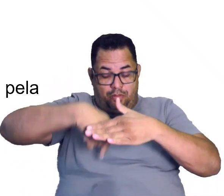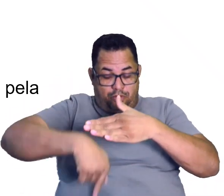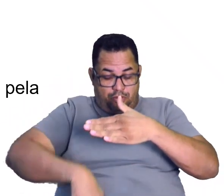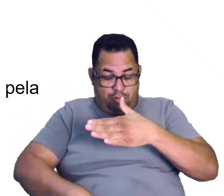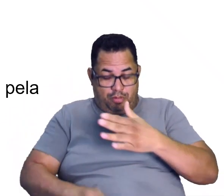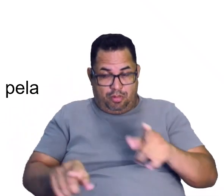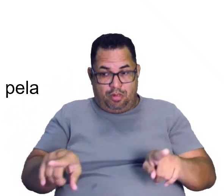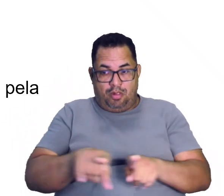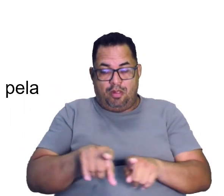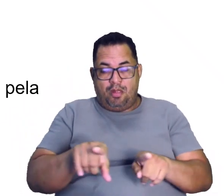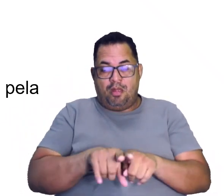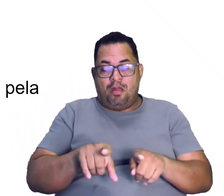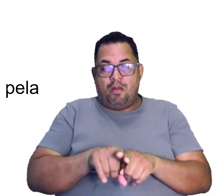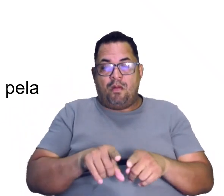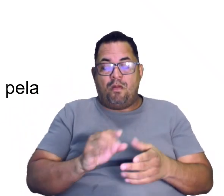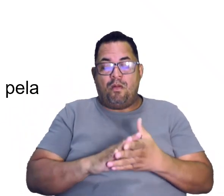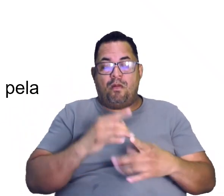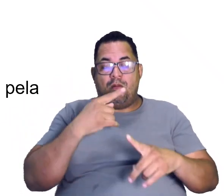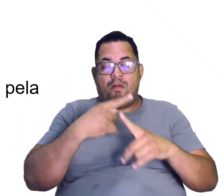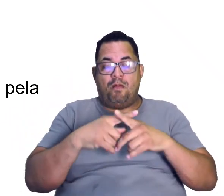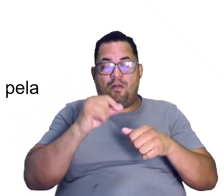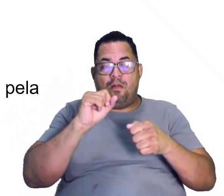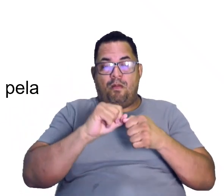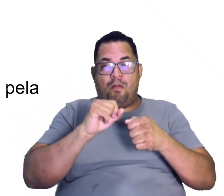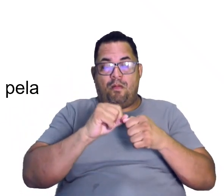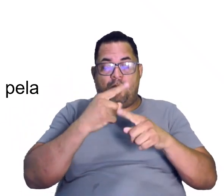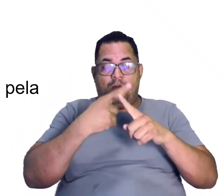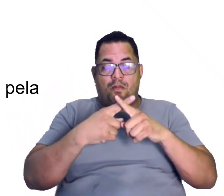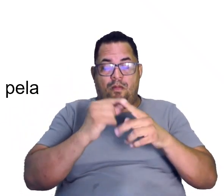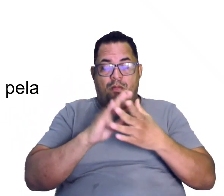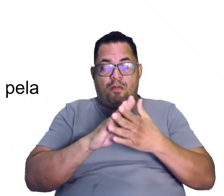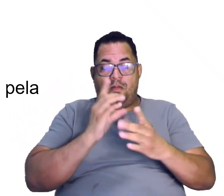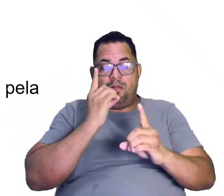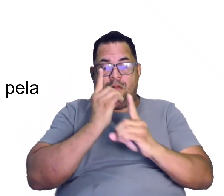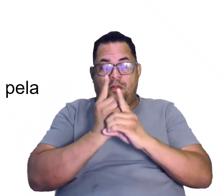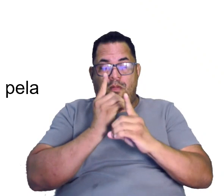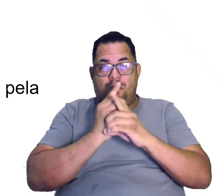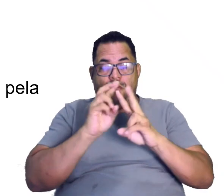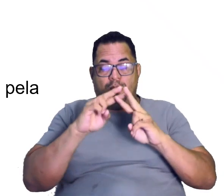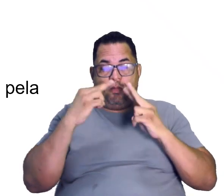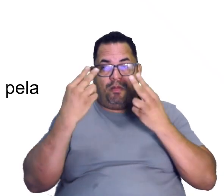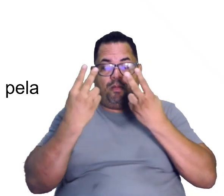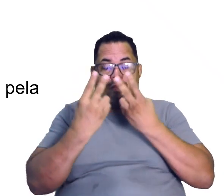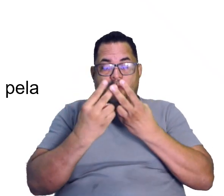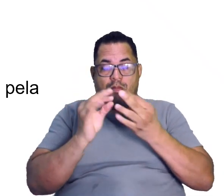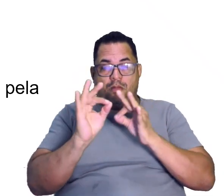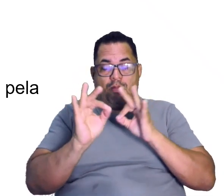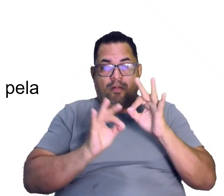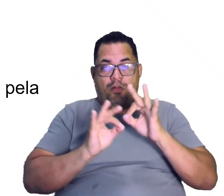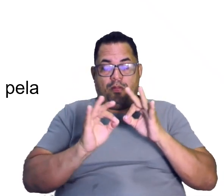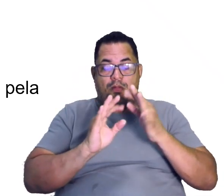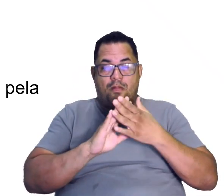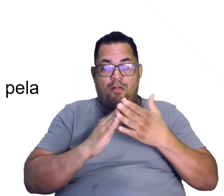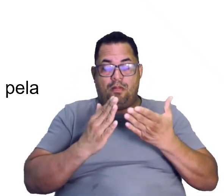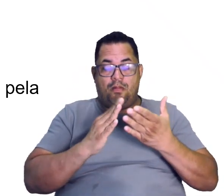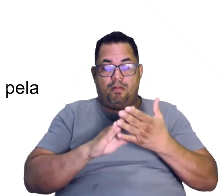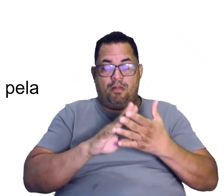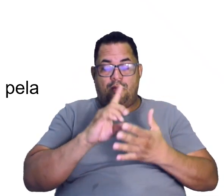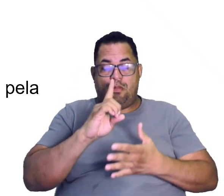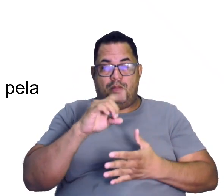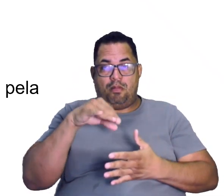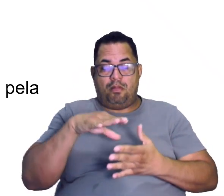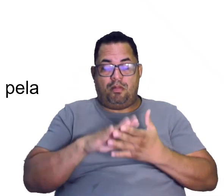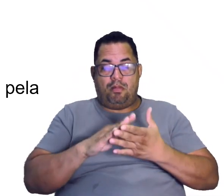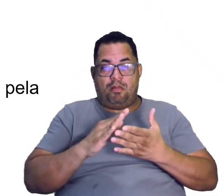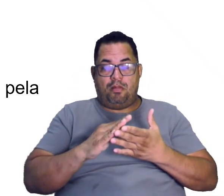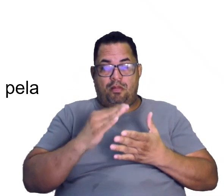fazendo essa multiplicação, a gente vai chegar no volume dessa piscina em decímetro cúbico,